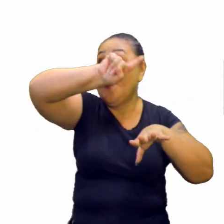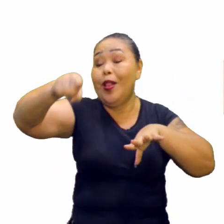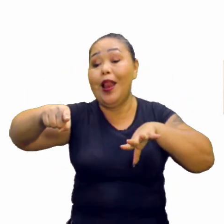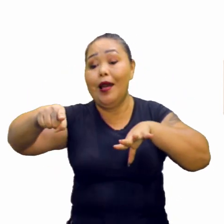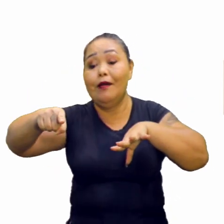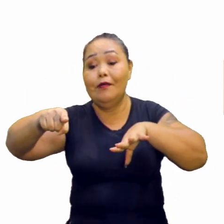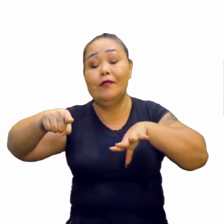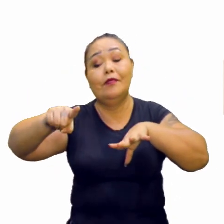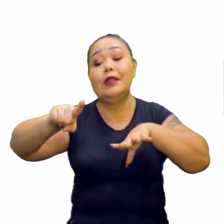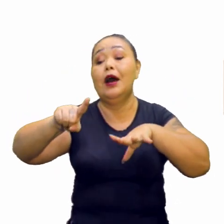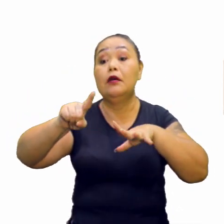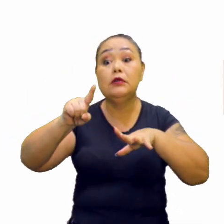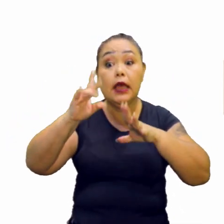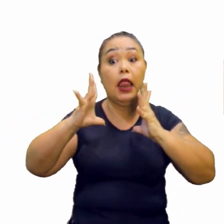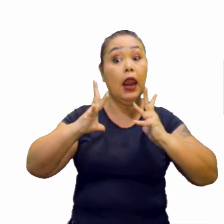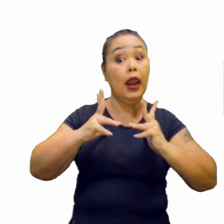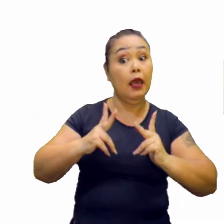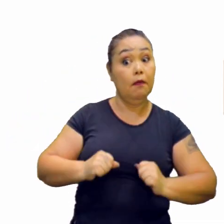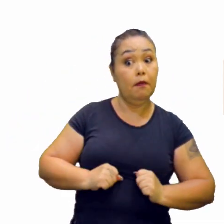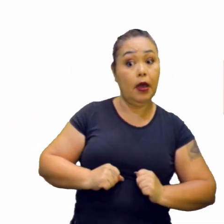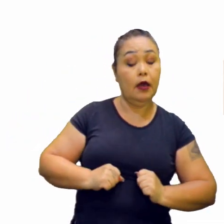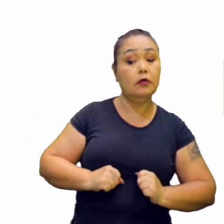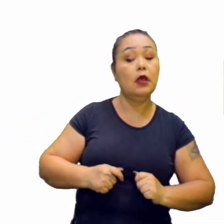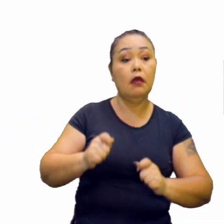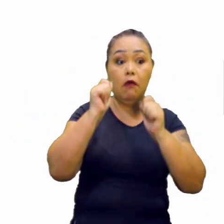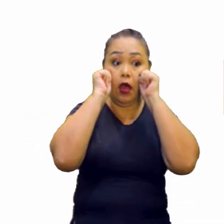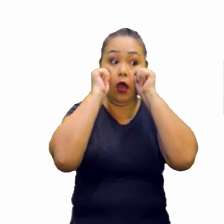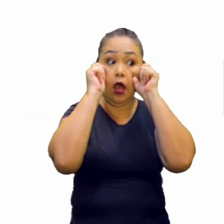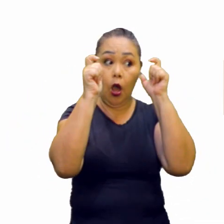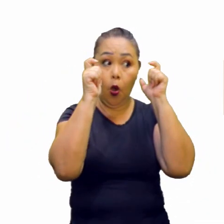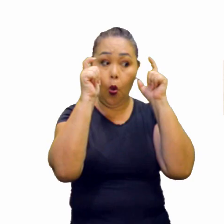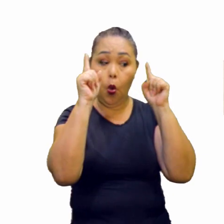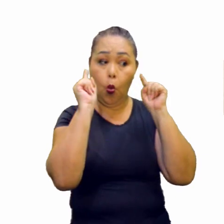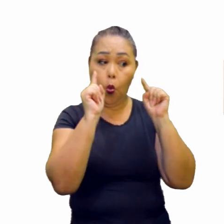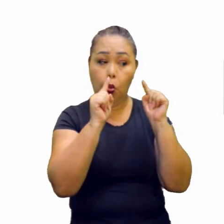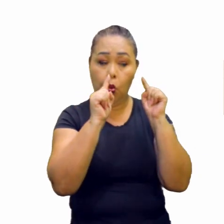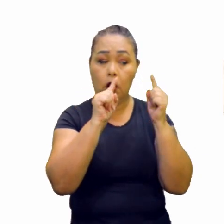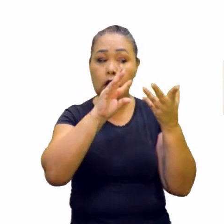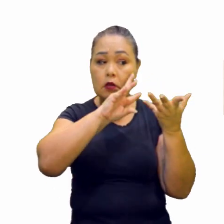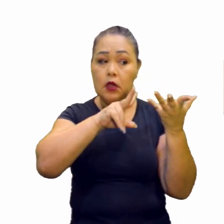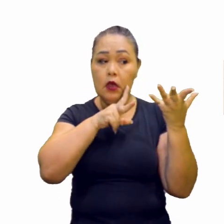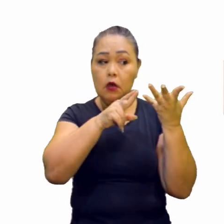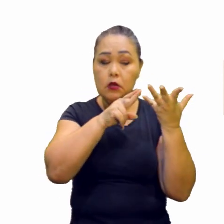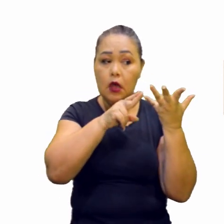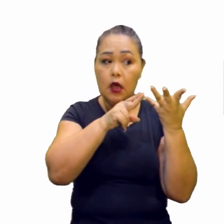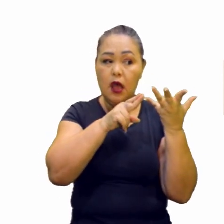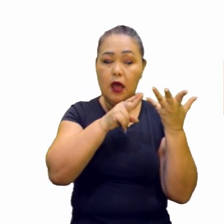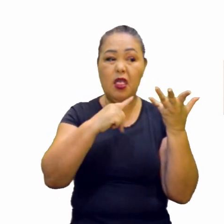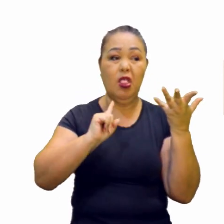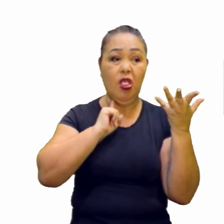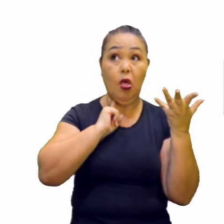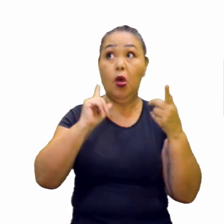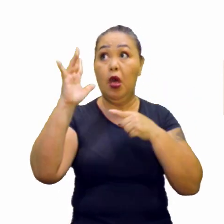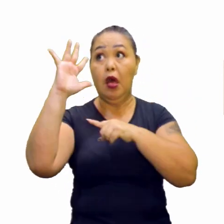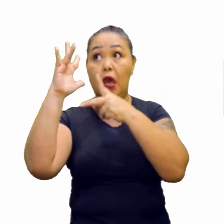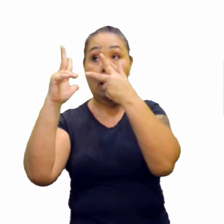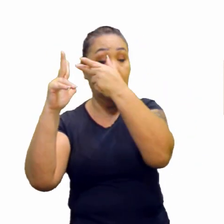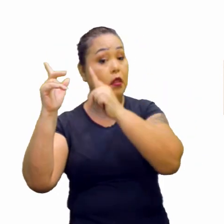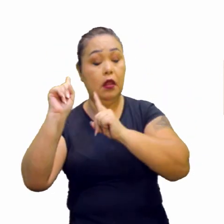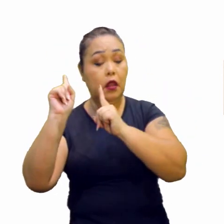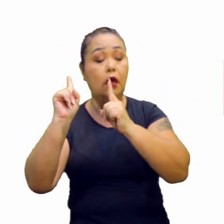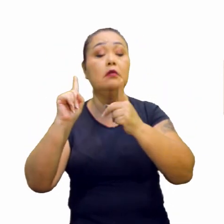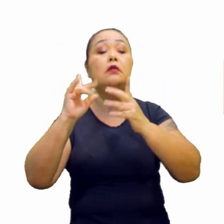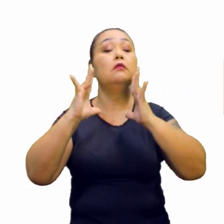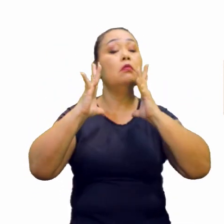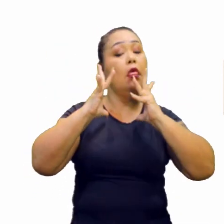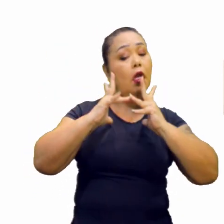atento da pessoa que vai fazer esse processo, esse trato cultural, é muito importante, principalmente quando a